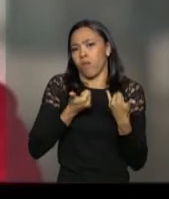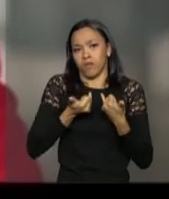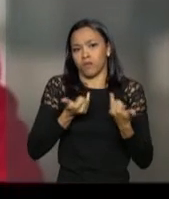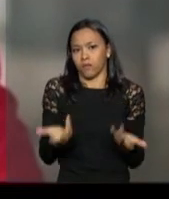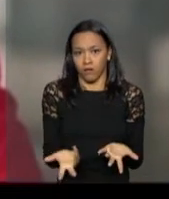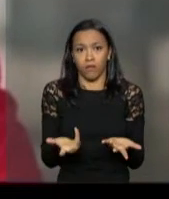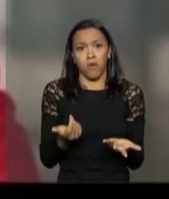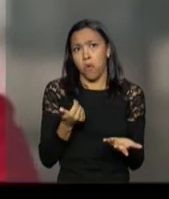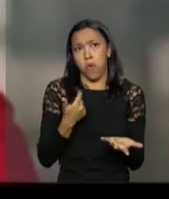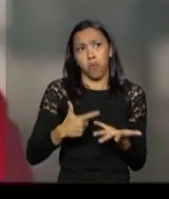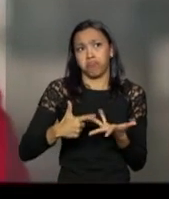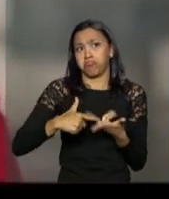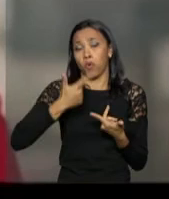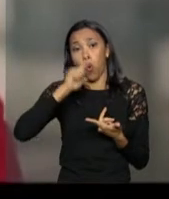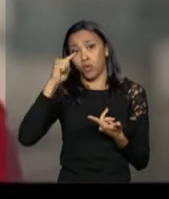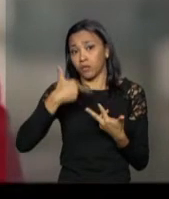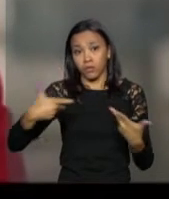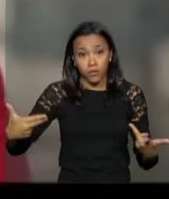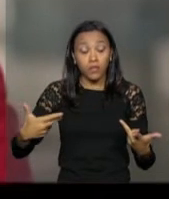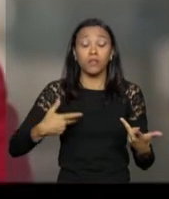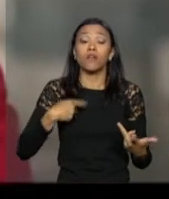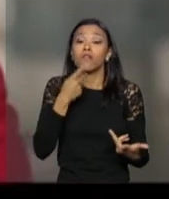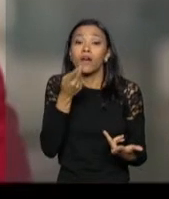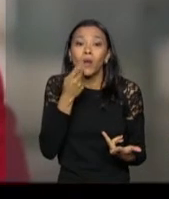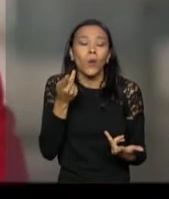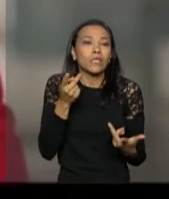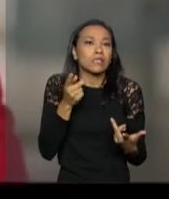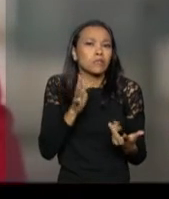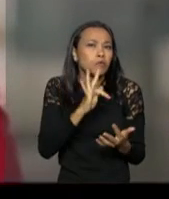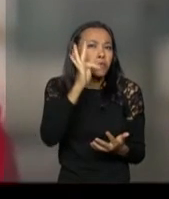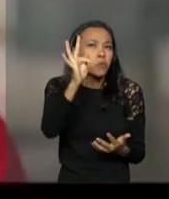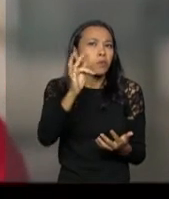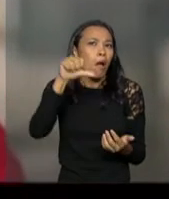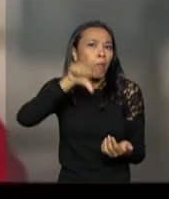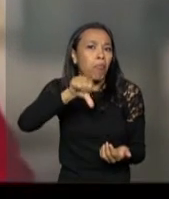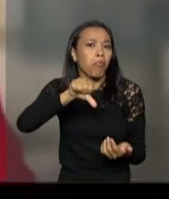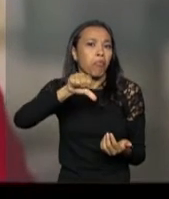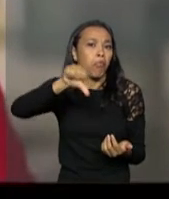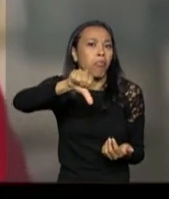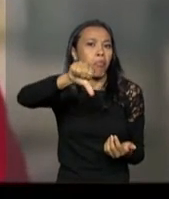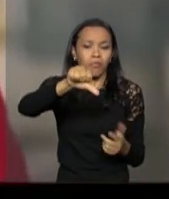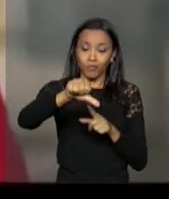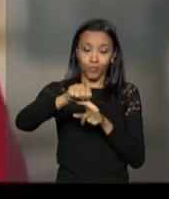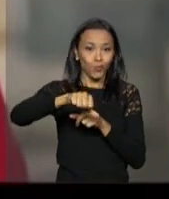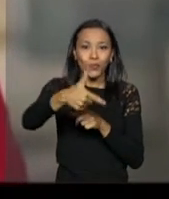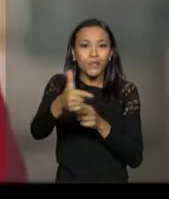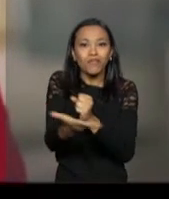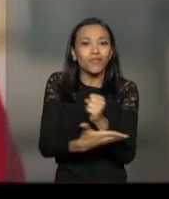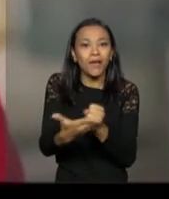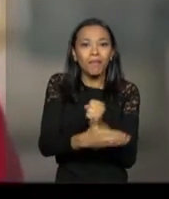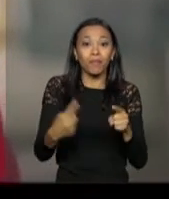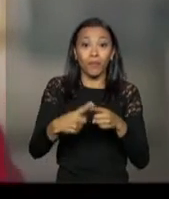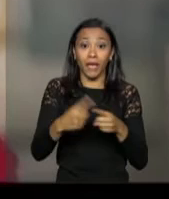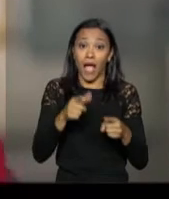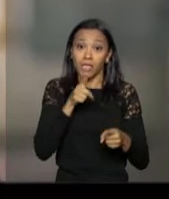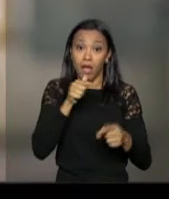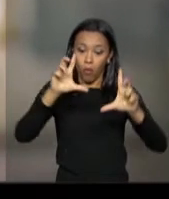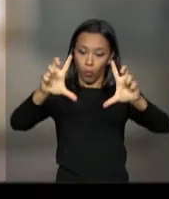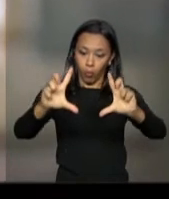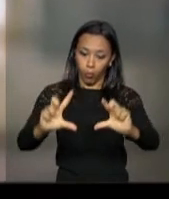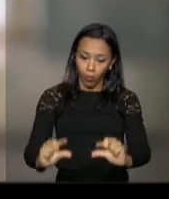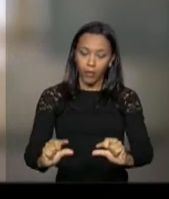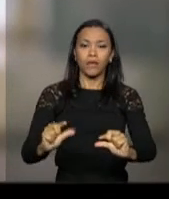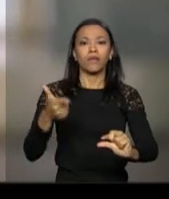ou algum outro motivo, tenham feito previsões sem fundamento, quando os níveis dos reservatórios baixaram e